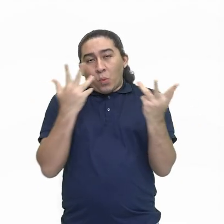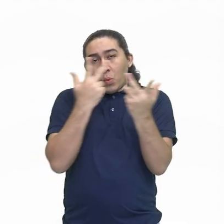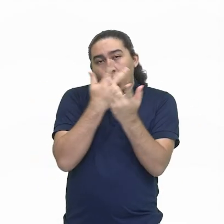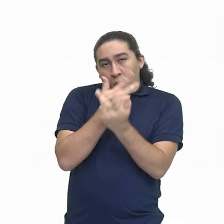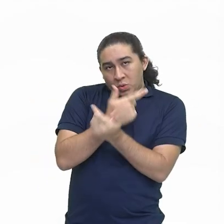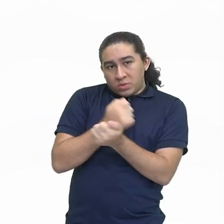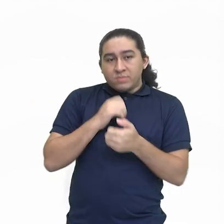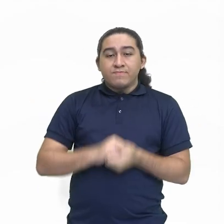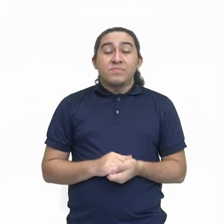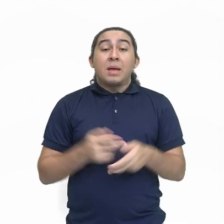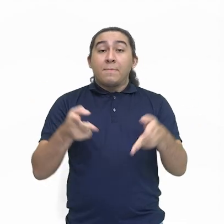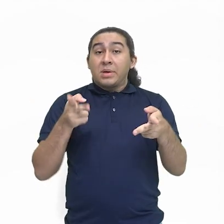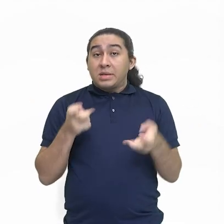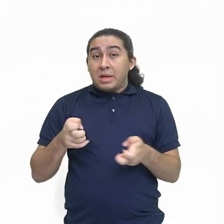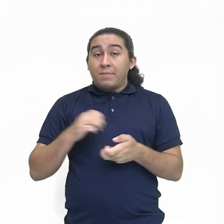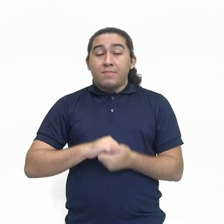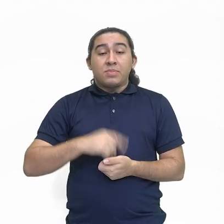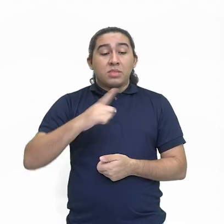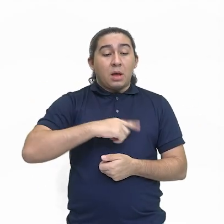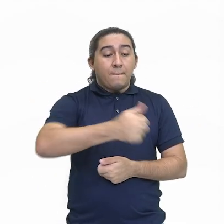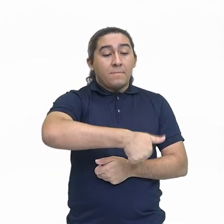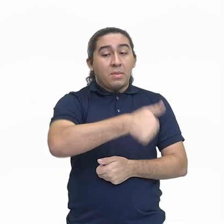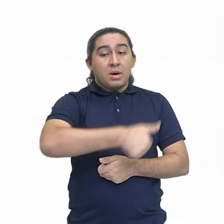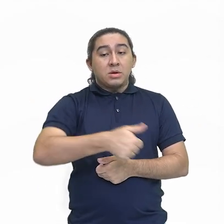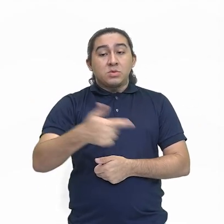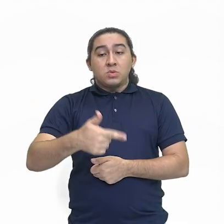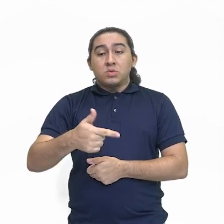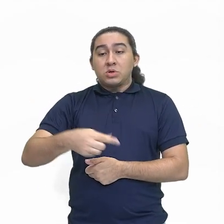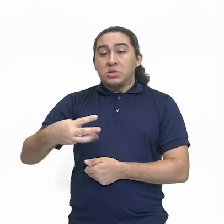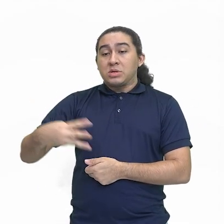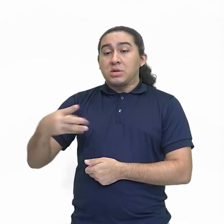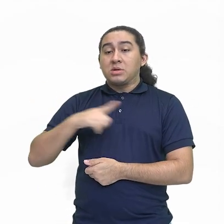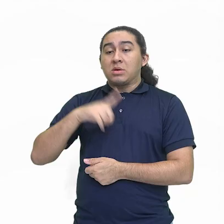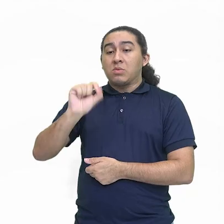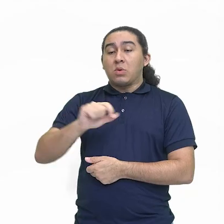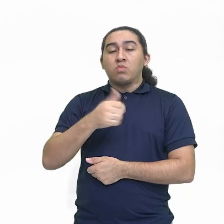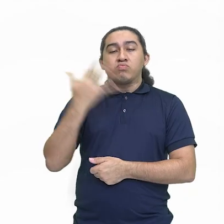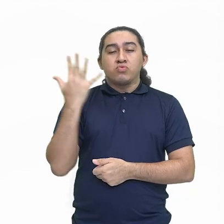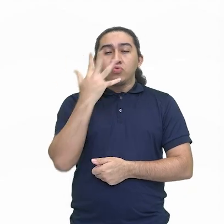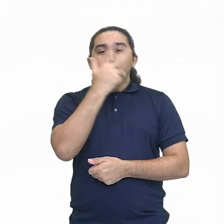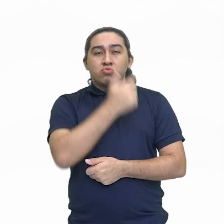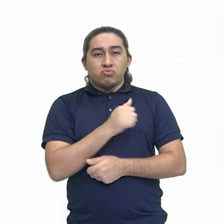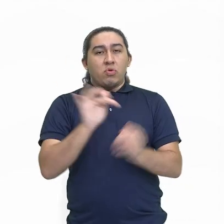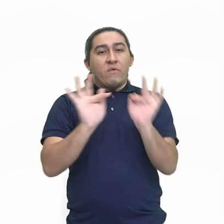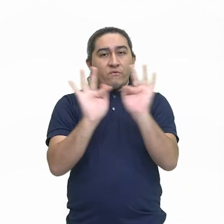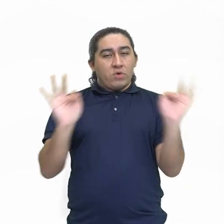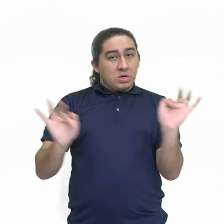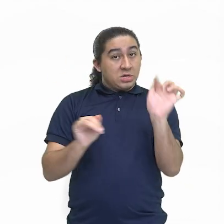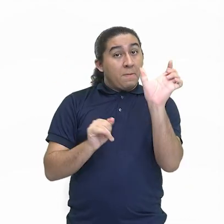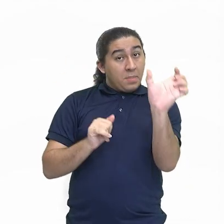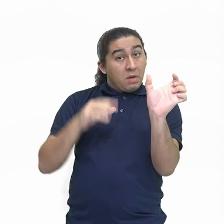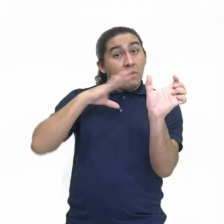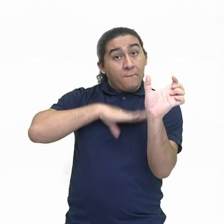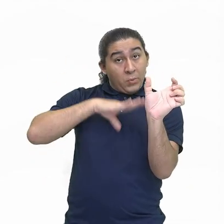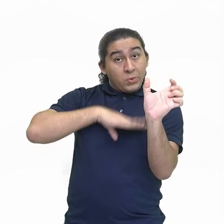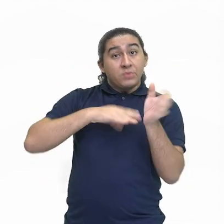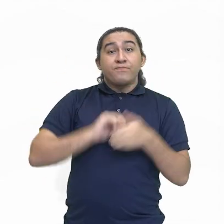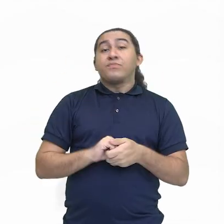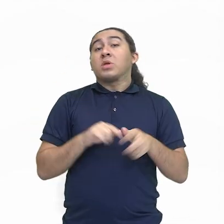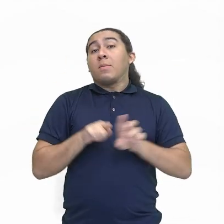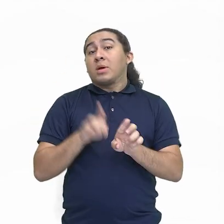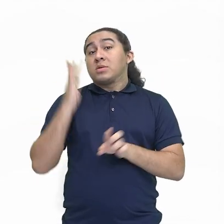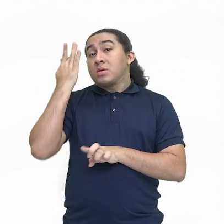nos três, né, nós temos a expressão muito bonito. Mas será que é